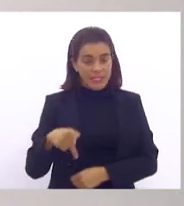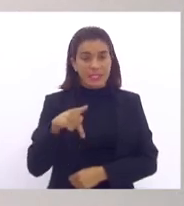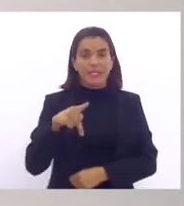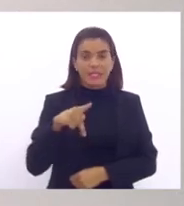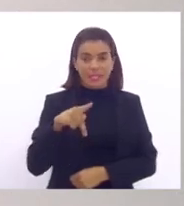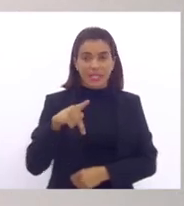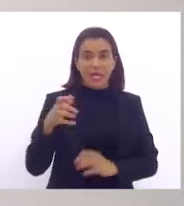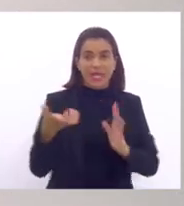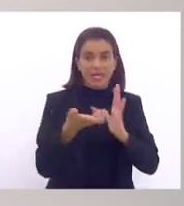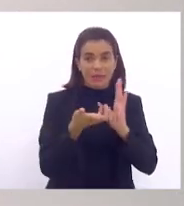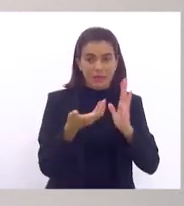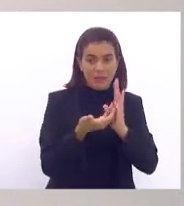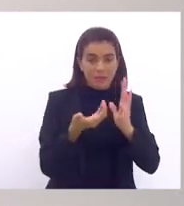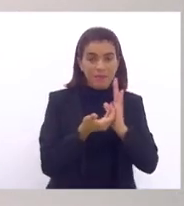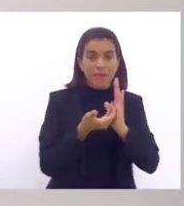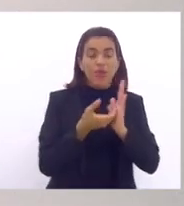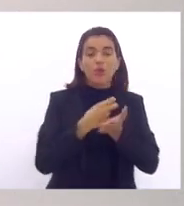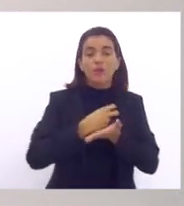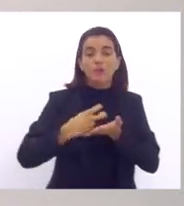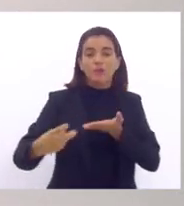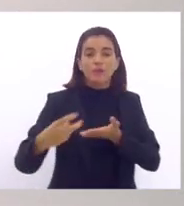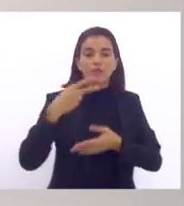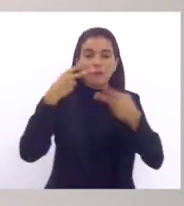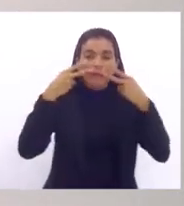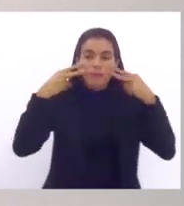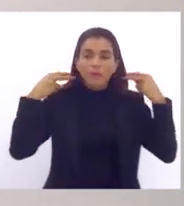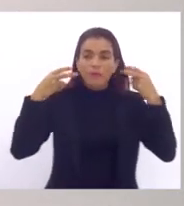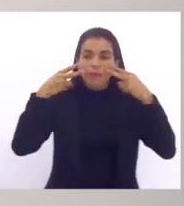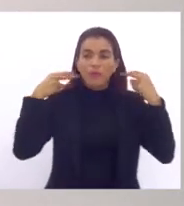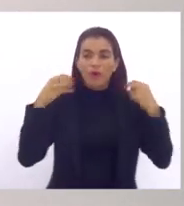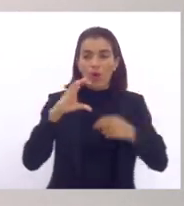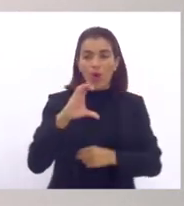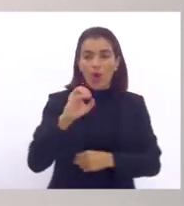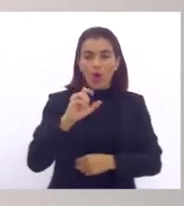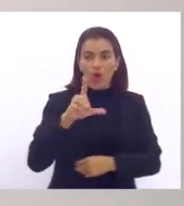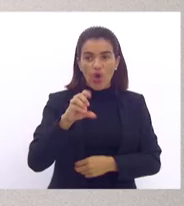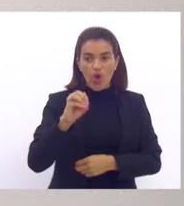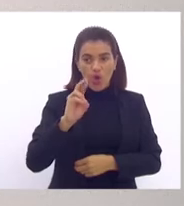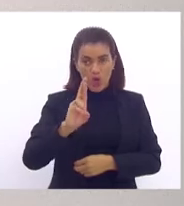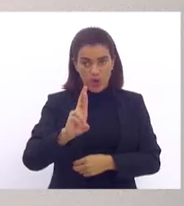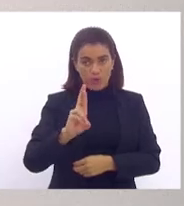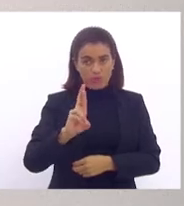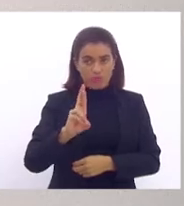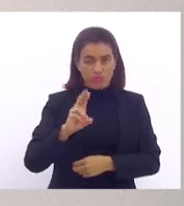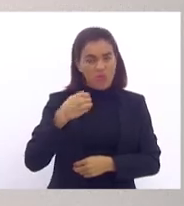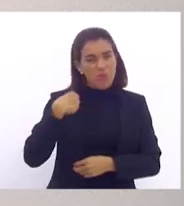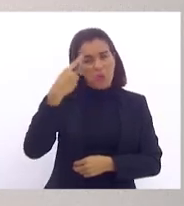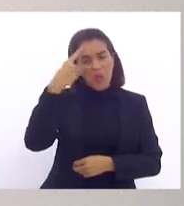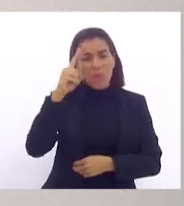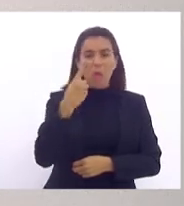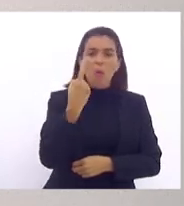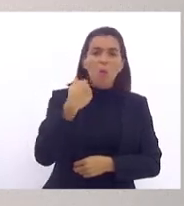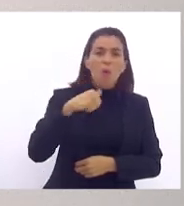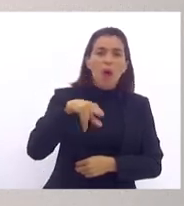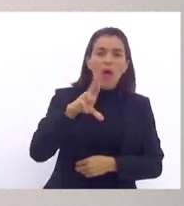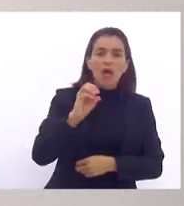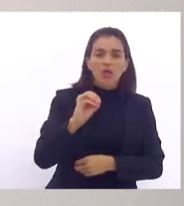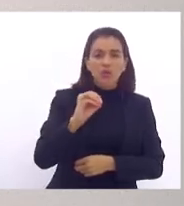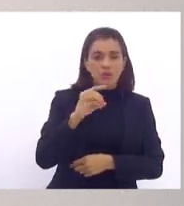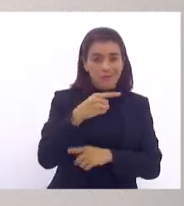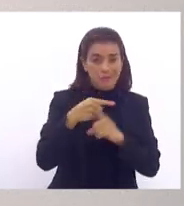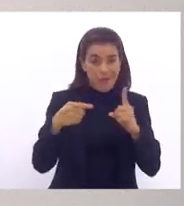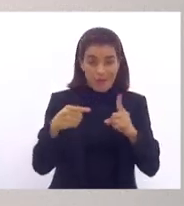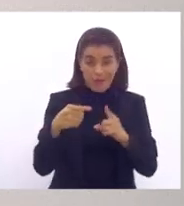impeach de Fernando color alguns meses ou anos pô se foi ano foi um ano e meio depois a